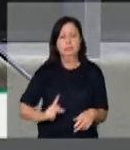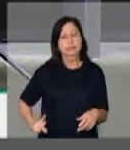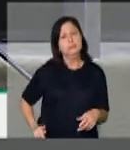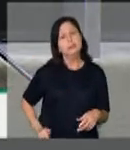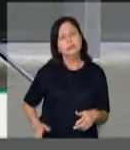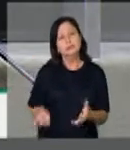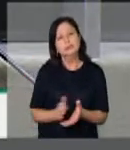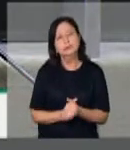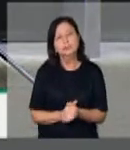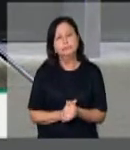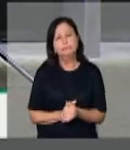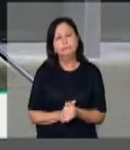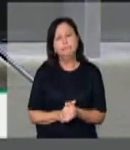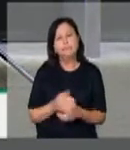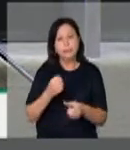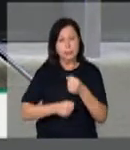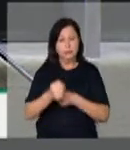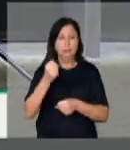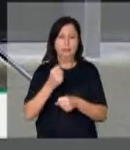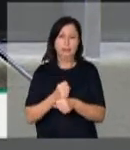tivemos, o ano passado,